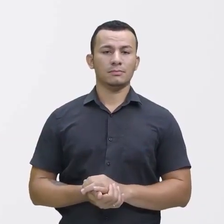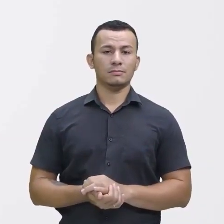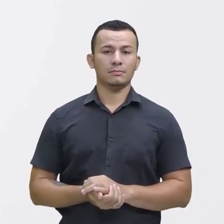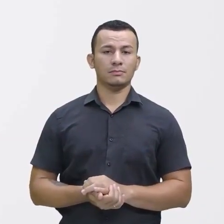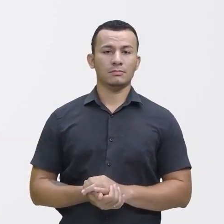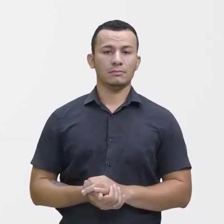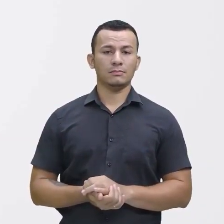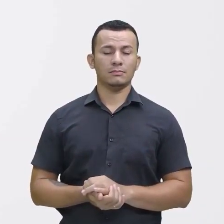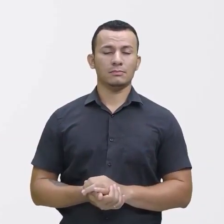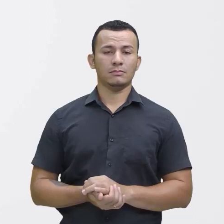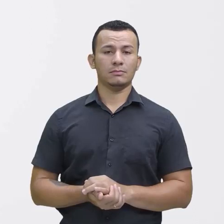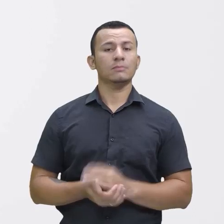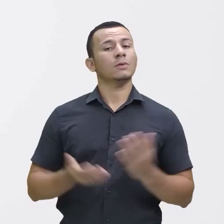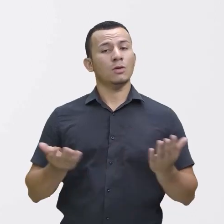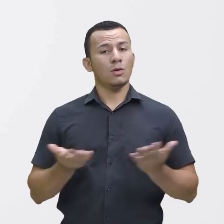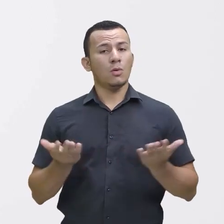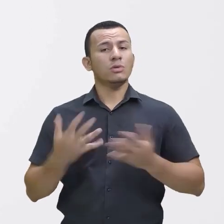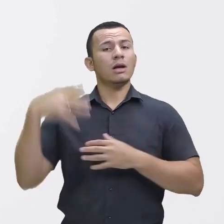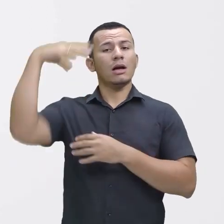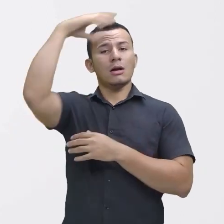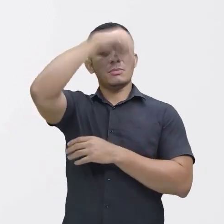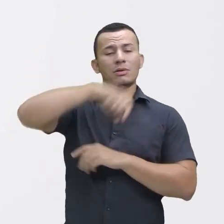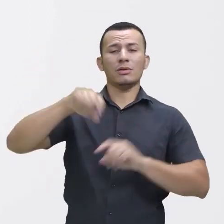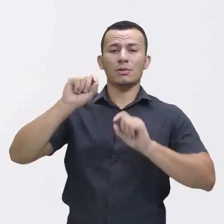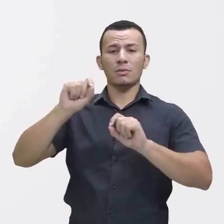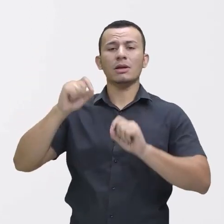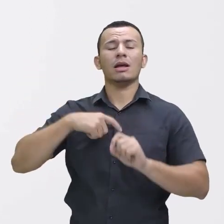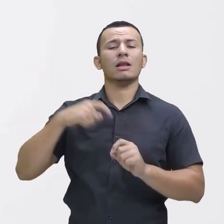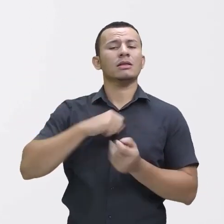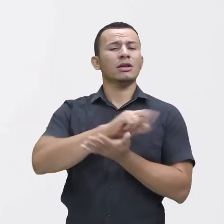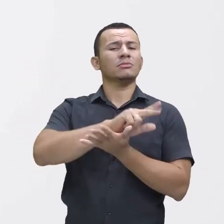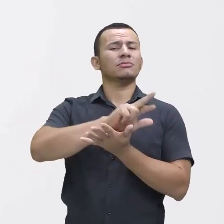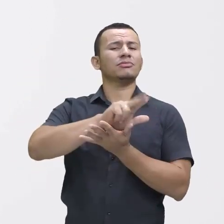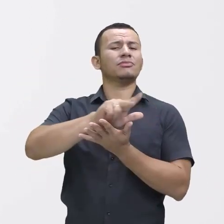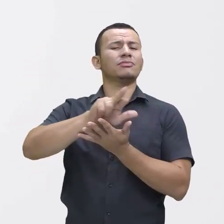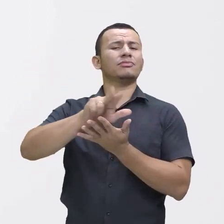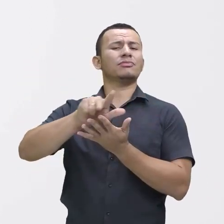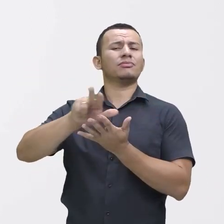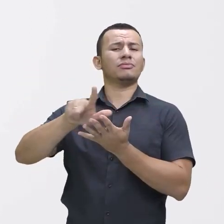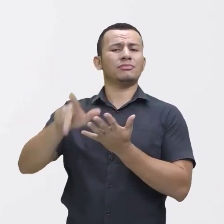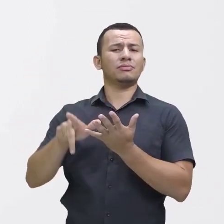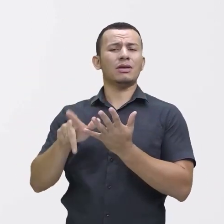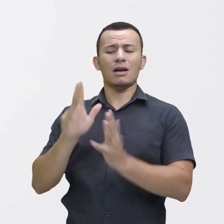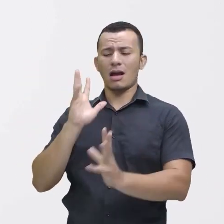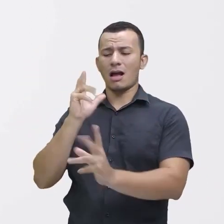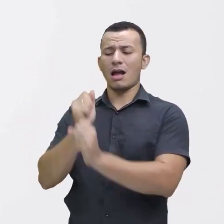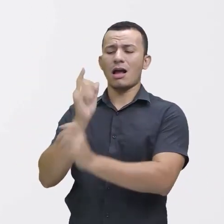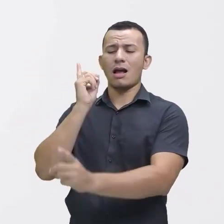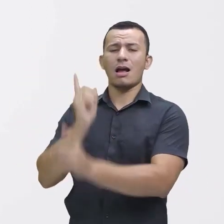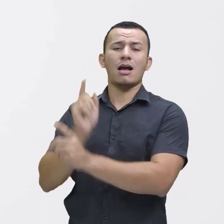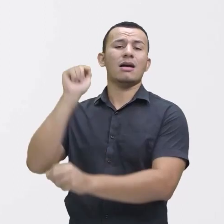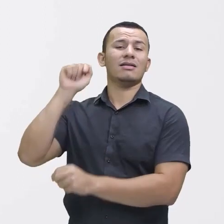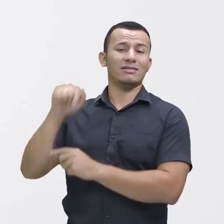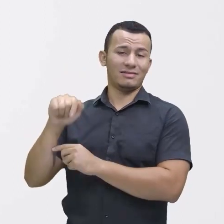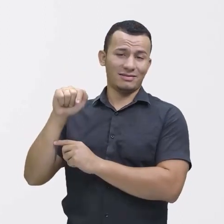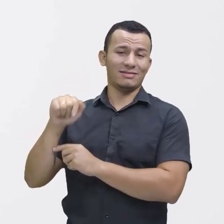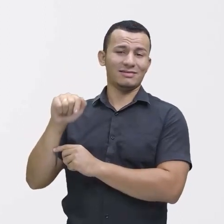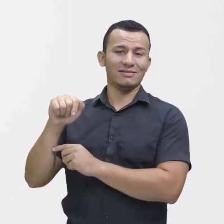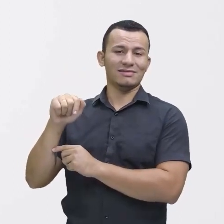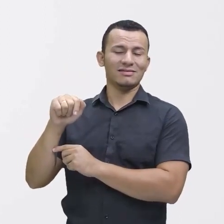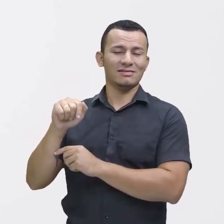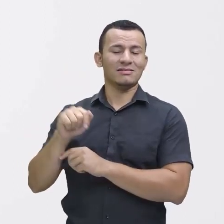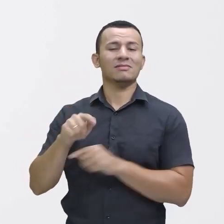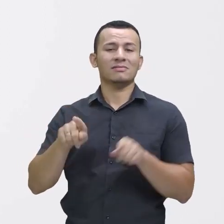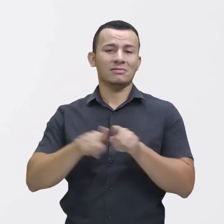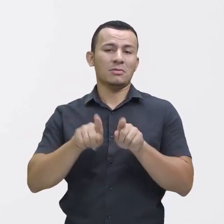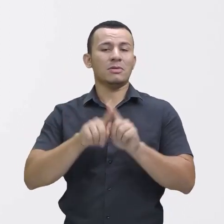Hoje iremos aprender que existem várias formas para se chegar a um mesmo resultado, tanto